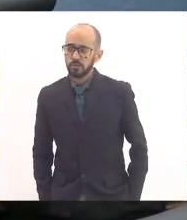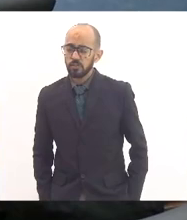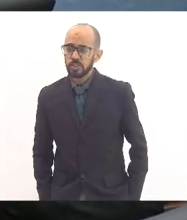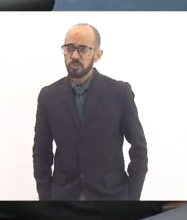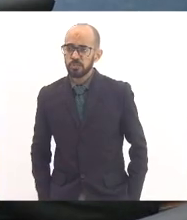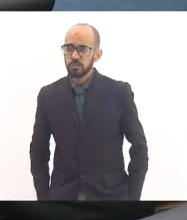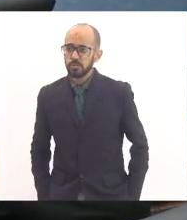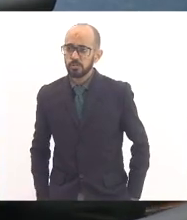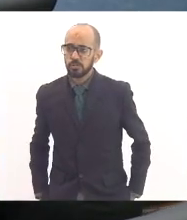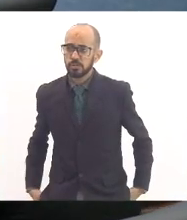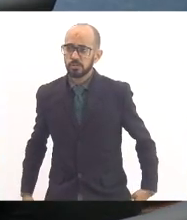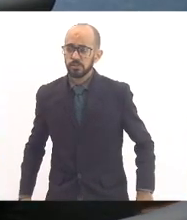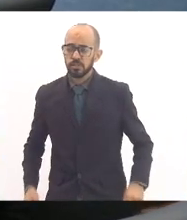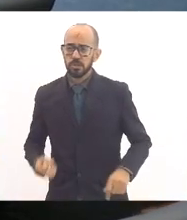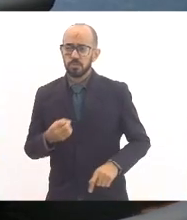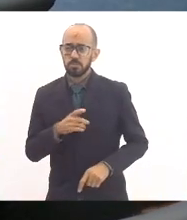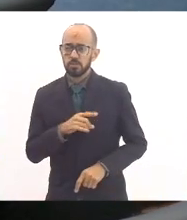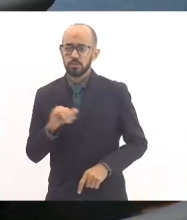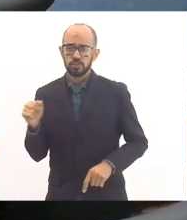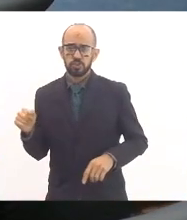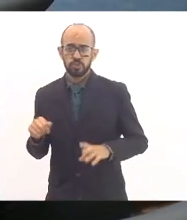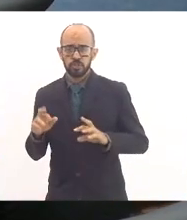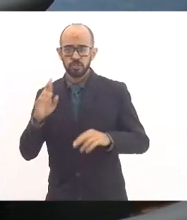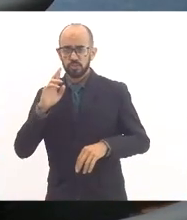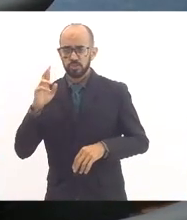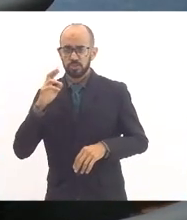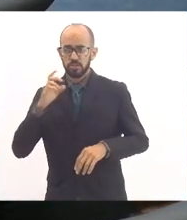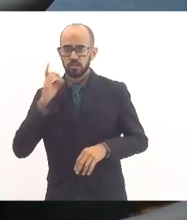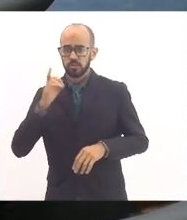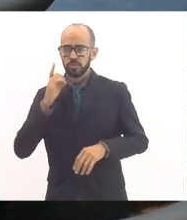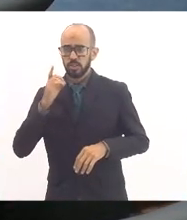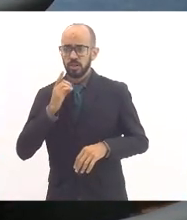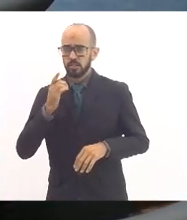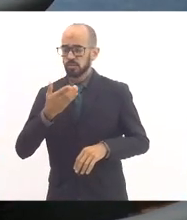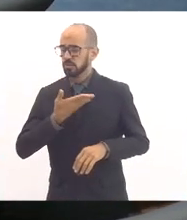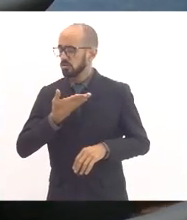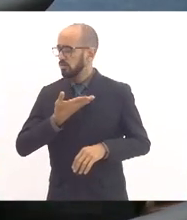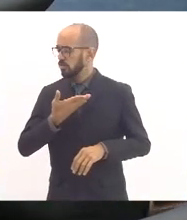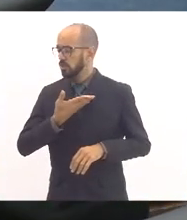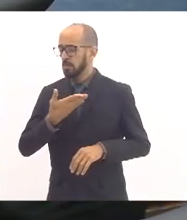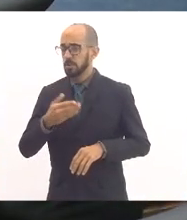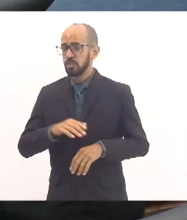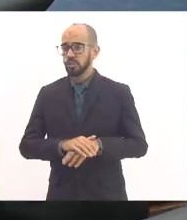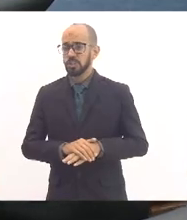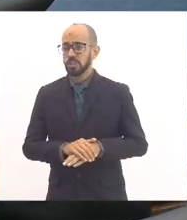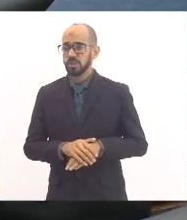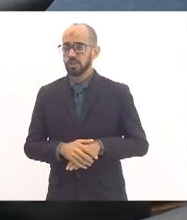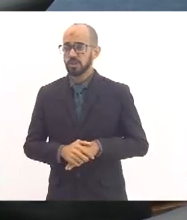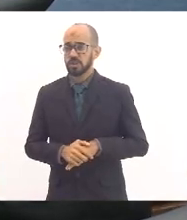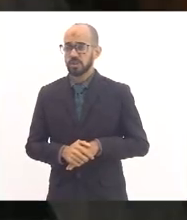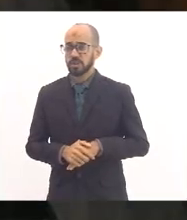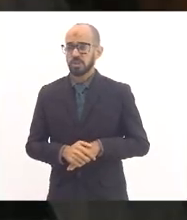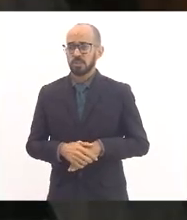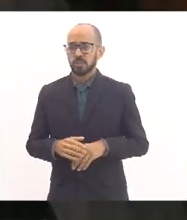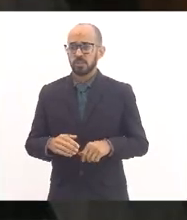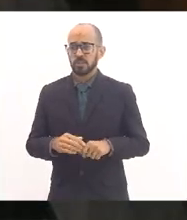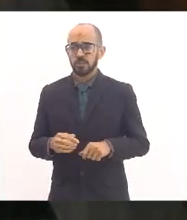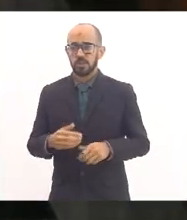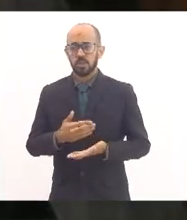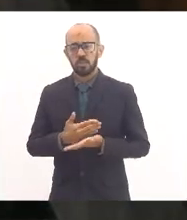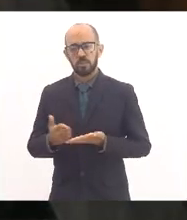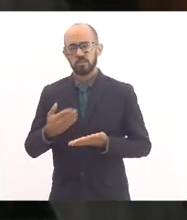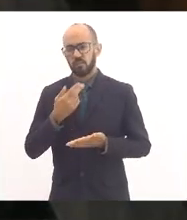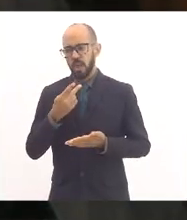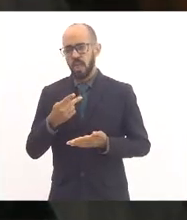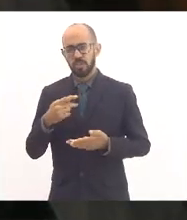Oi bom dia senhores deputados Bom dia colegas policiais civis começa dizendo que eu não me